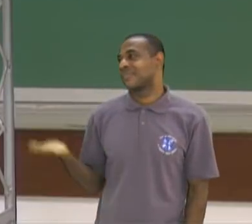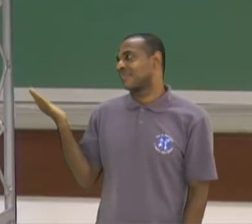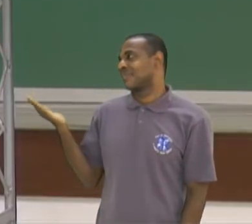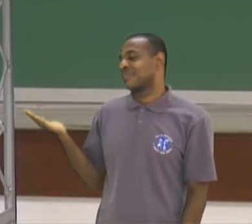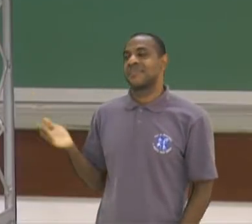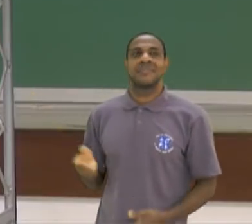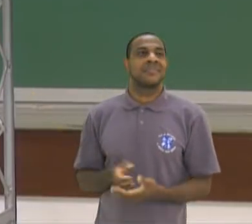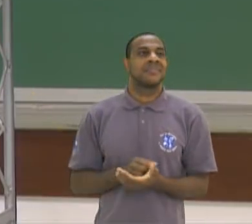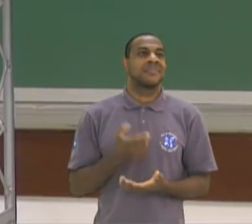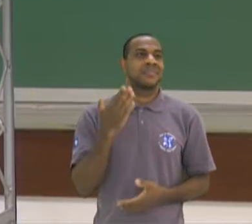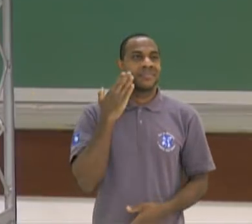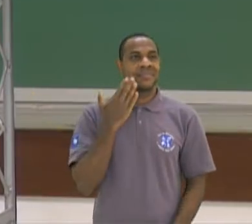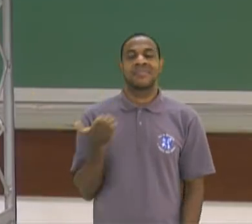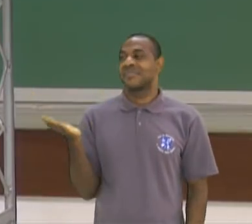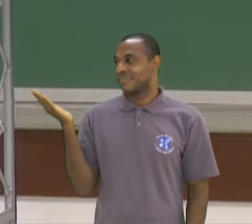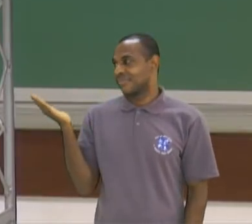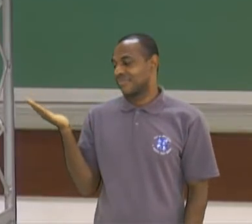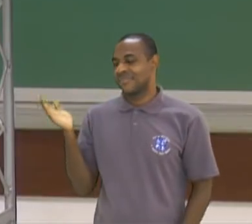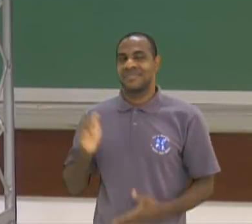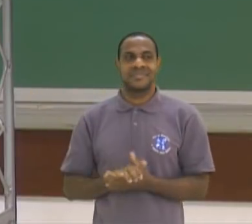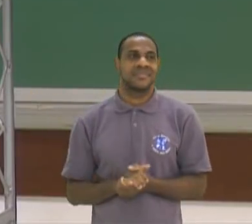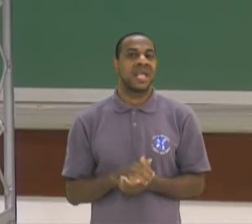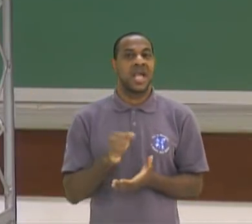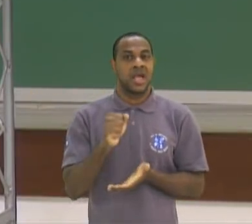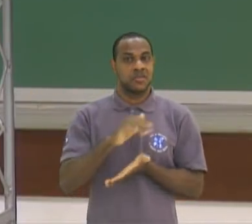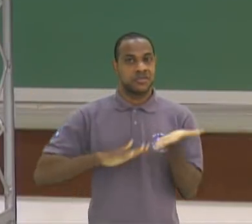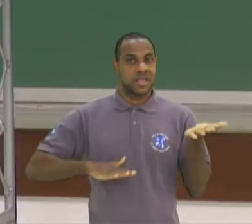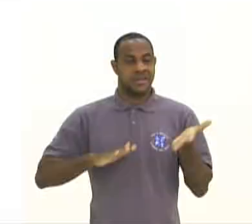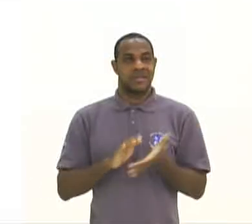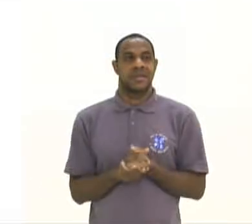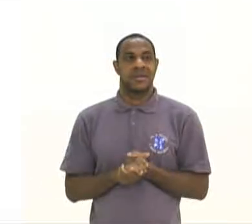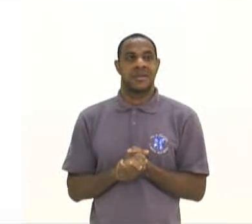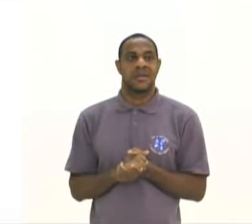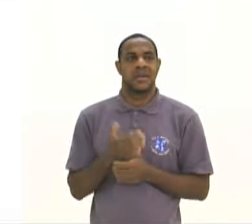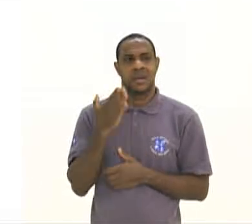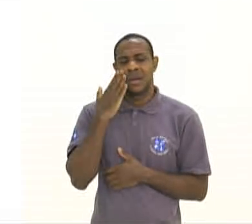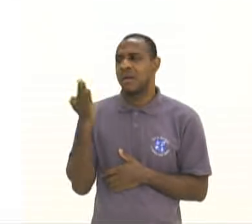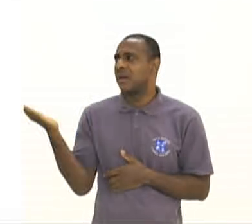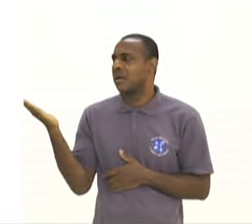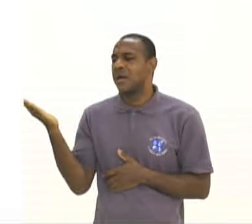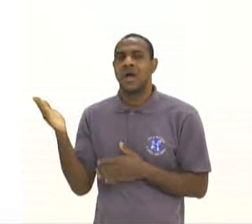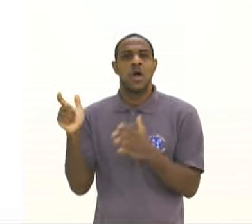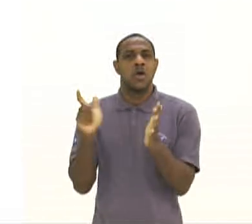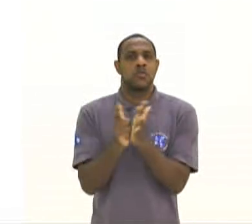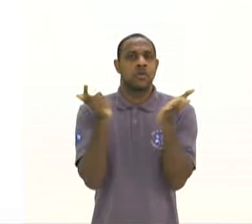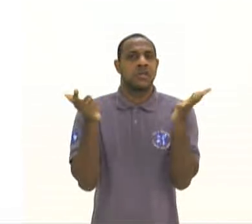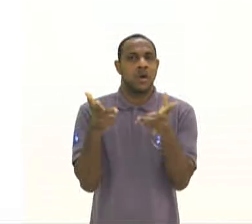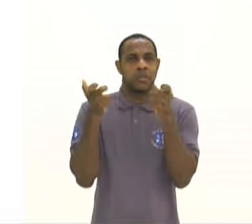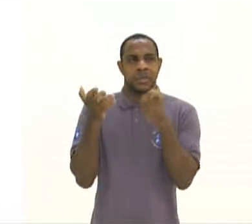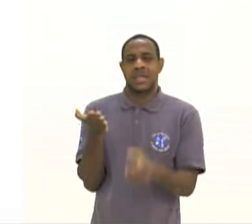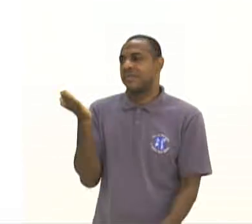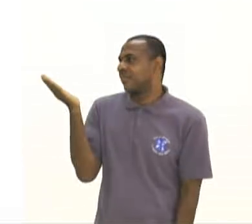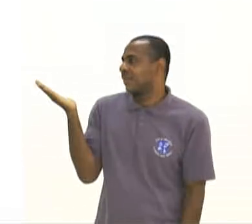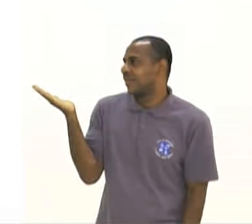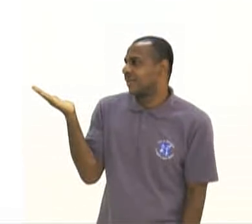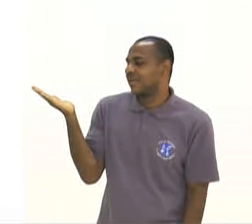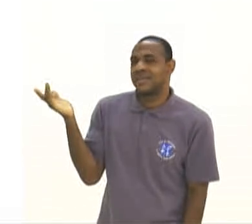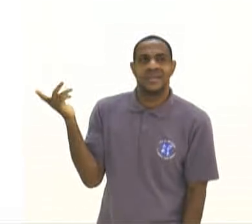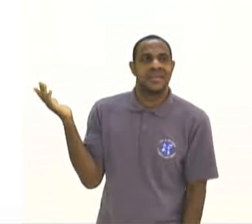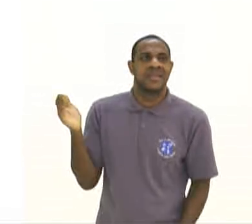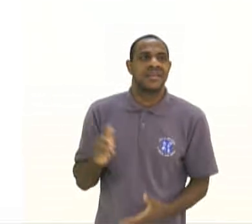uma manchete de jornal agora, mais uma atividade para você. Observe essa capa do jornal ao lado.